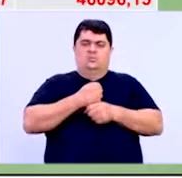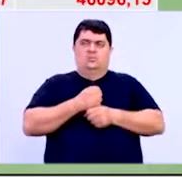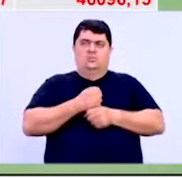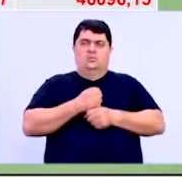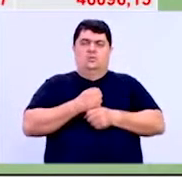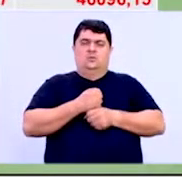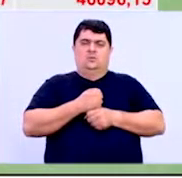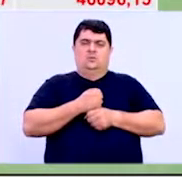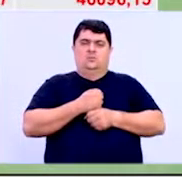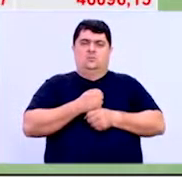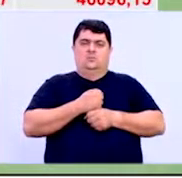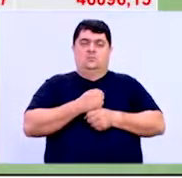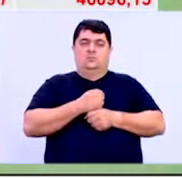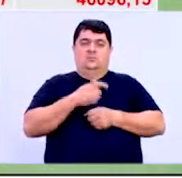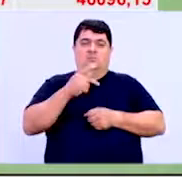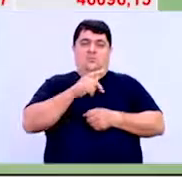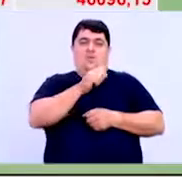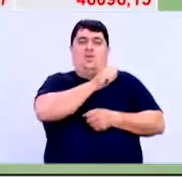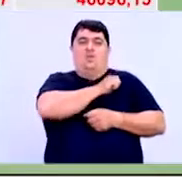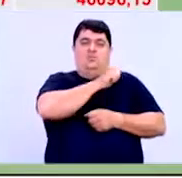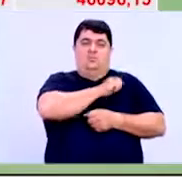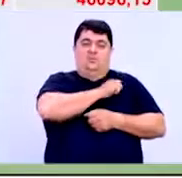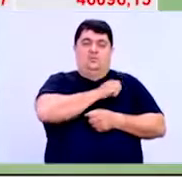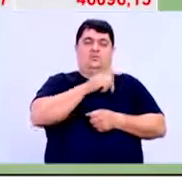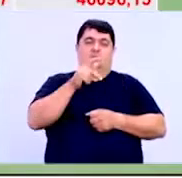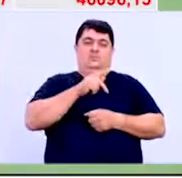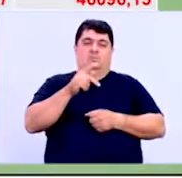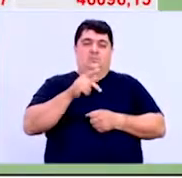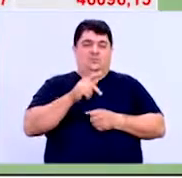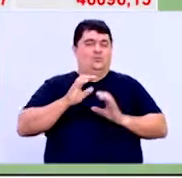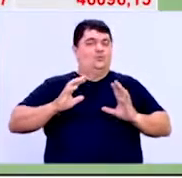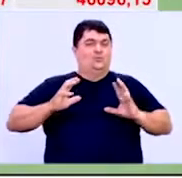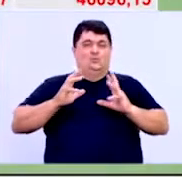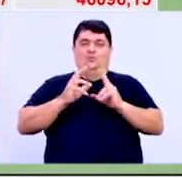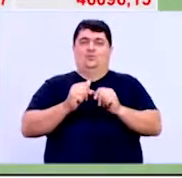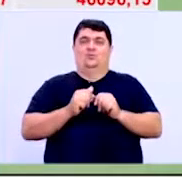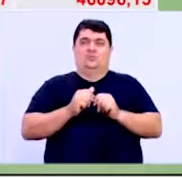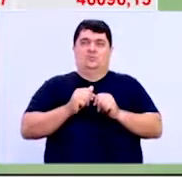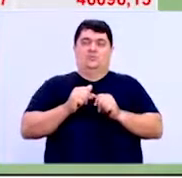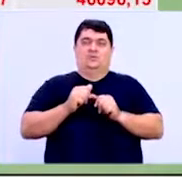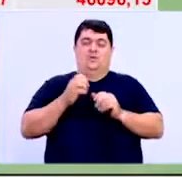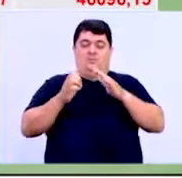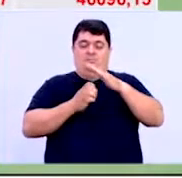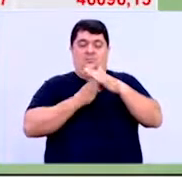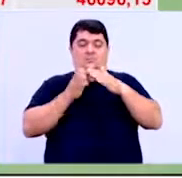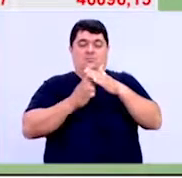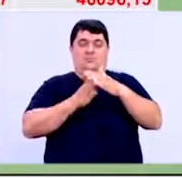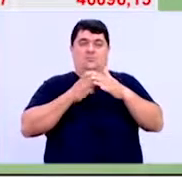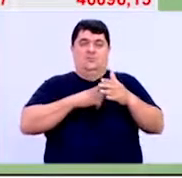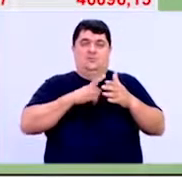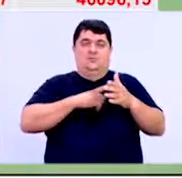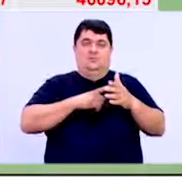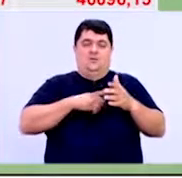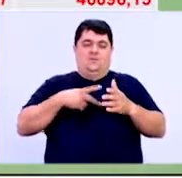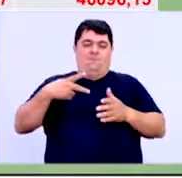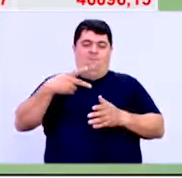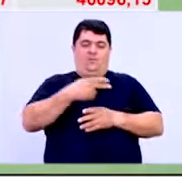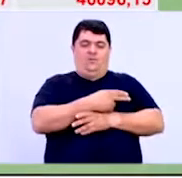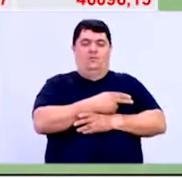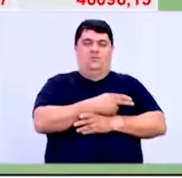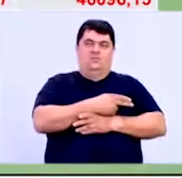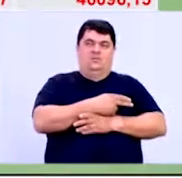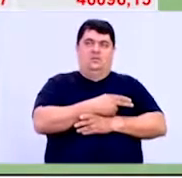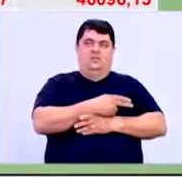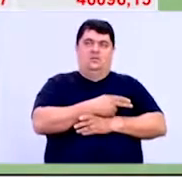Turma, colegas, professores, tutores, alunos, essa empresa ela teve um corte